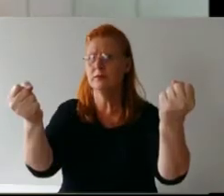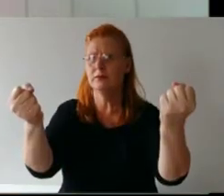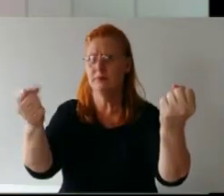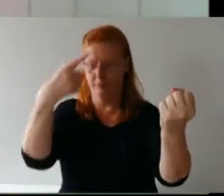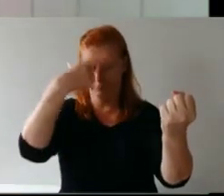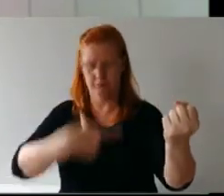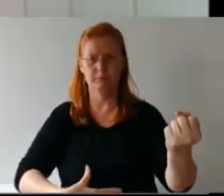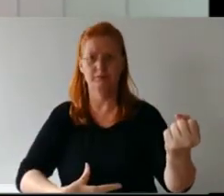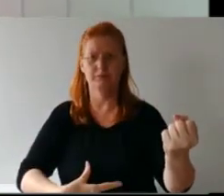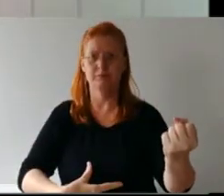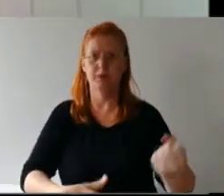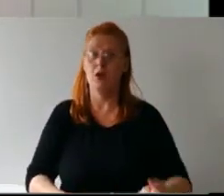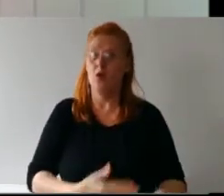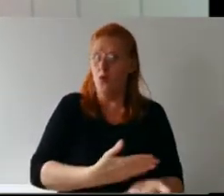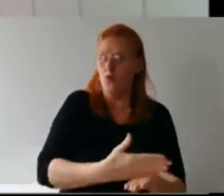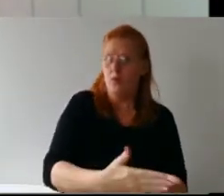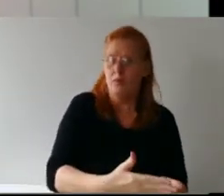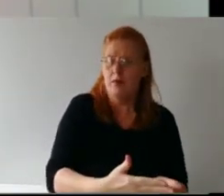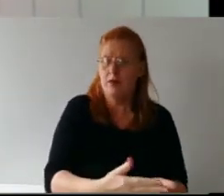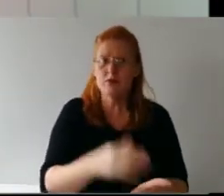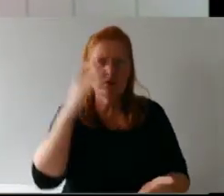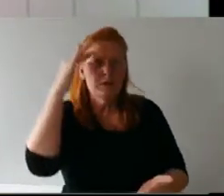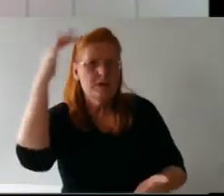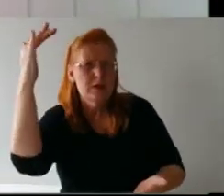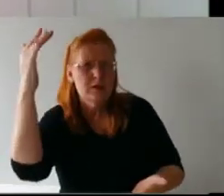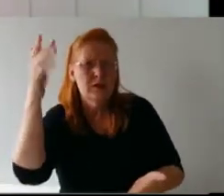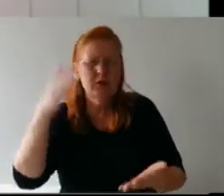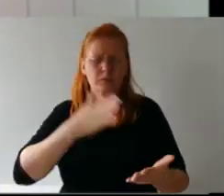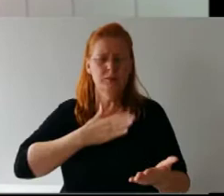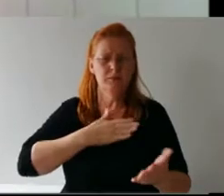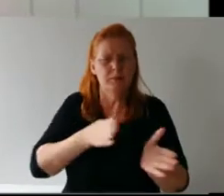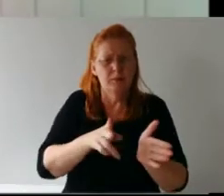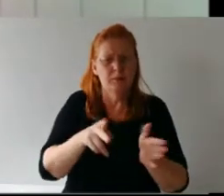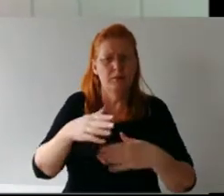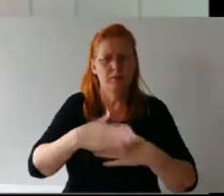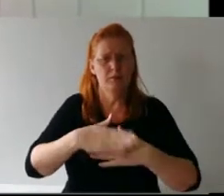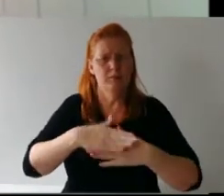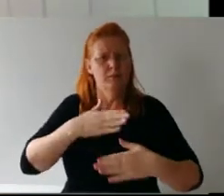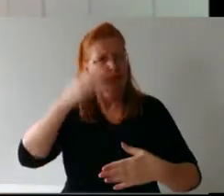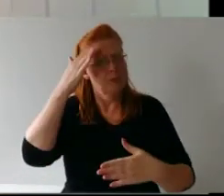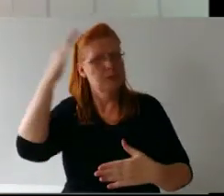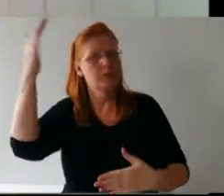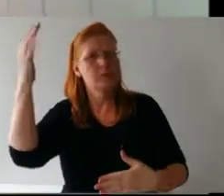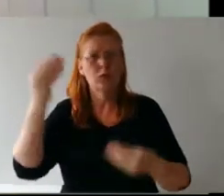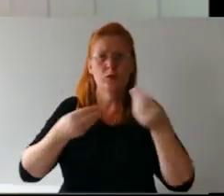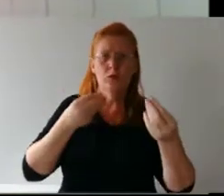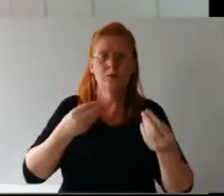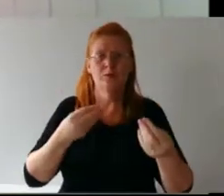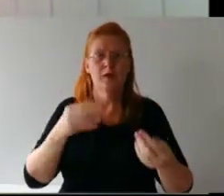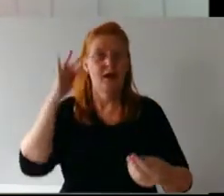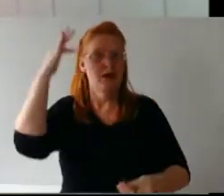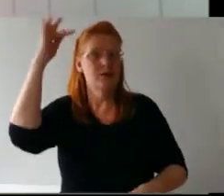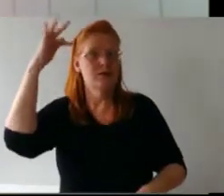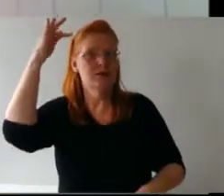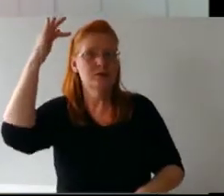se colocava a si próprio. Gênese do ato de pensar no próprio pensamento. Eis que